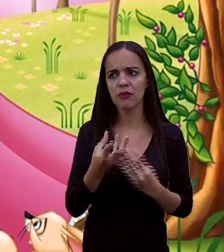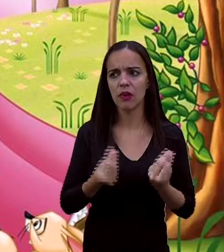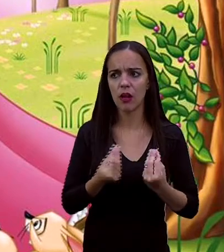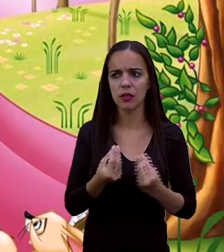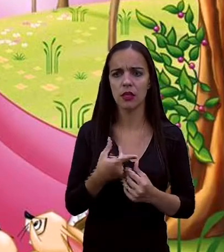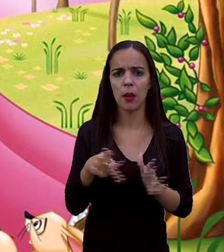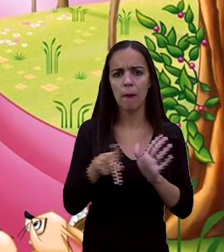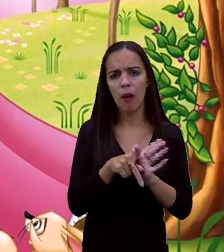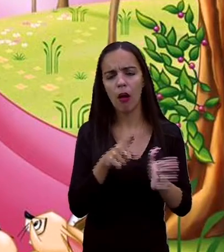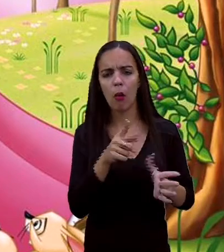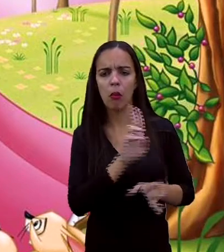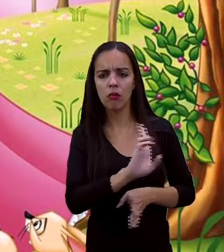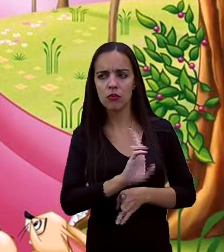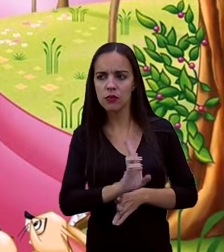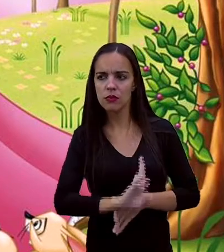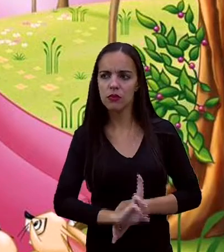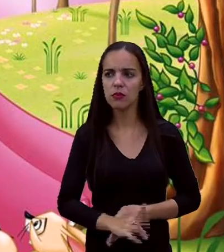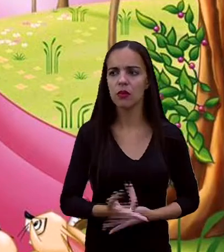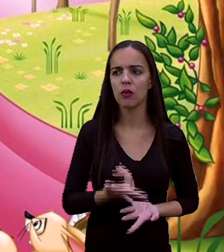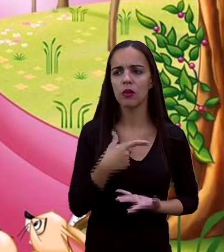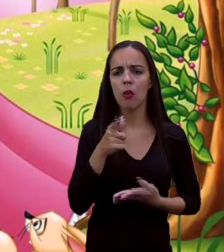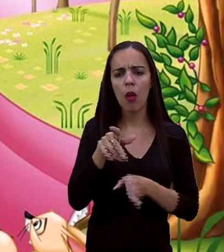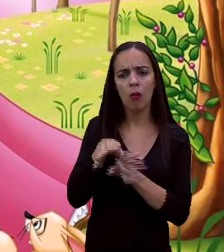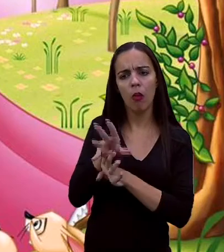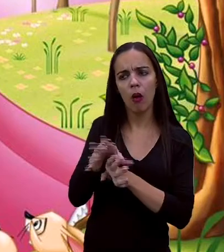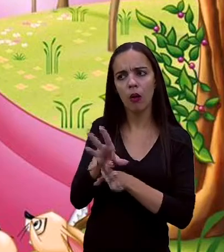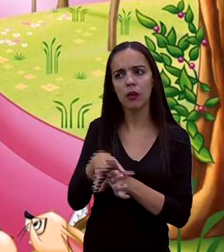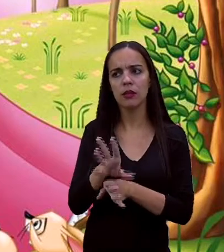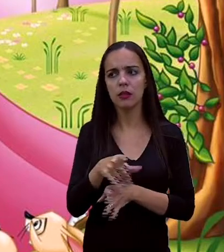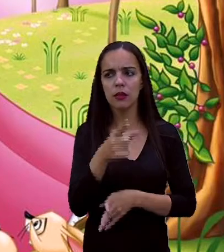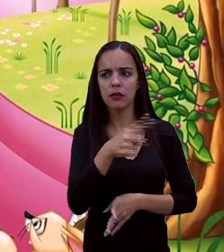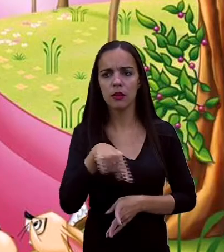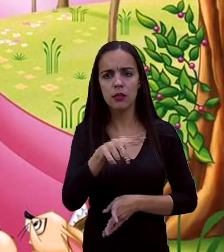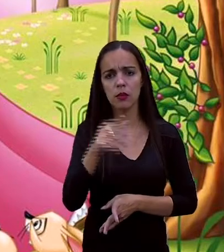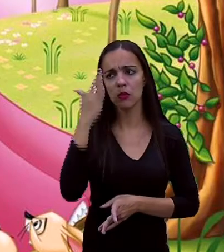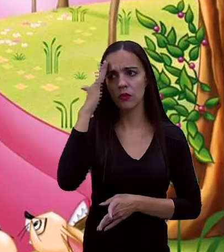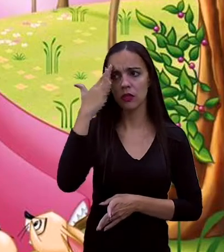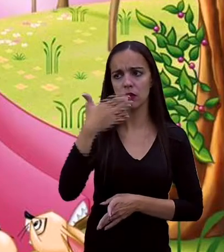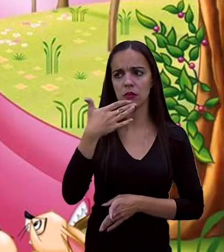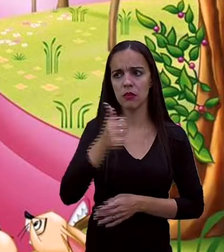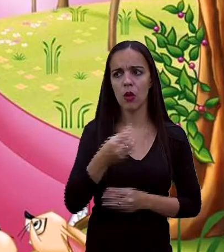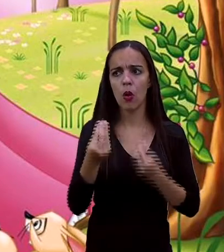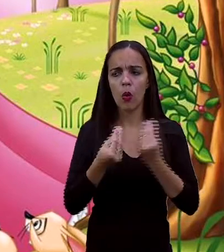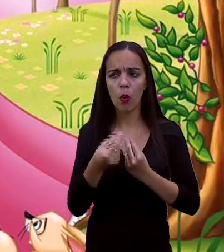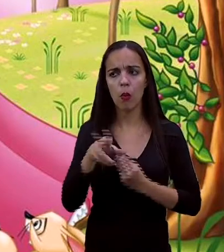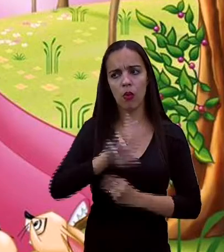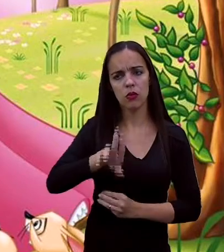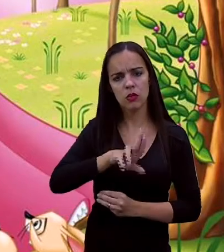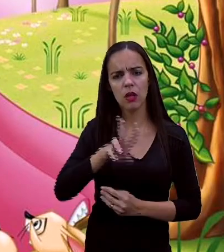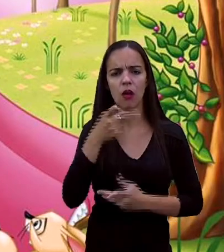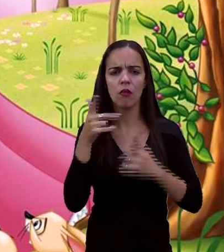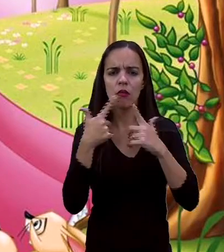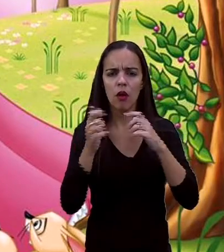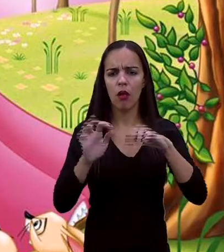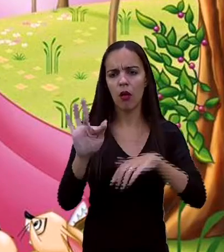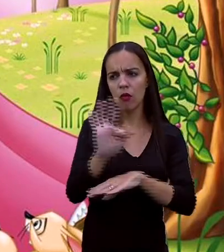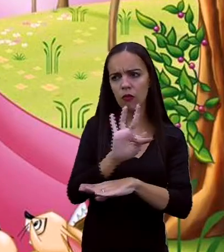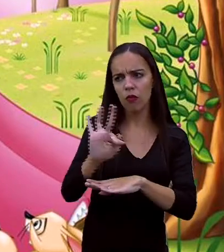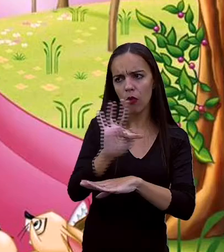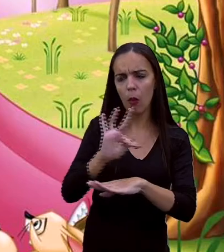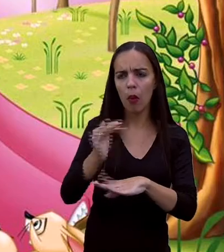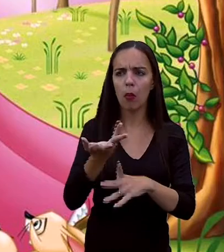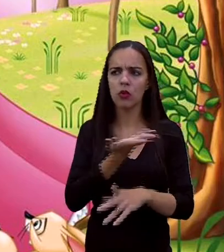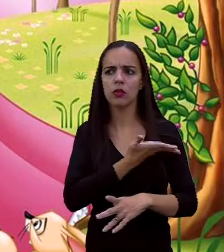que nós estamos. Então, se eu for escrever uma redação, eu vou usar essas regras sim. Mas falando informalmente com os